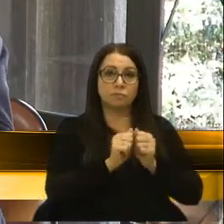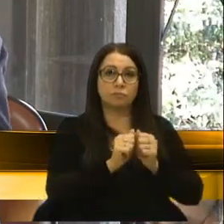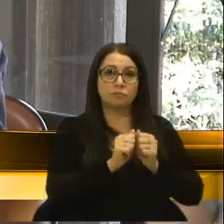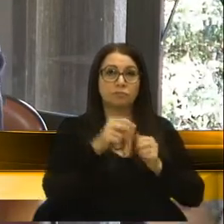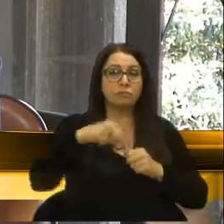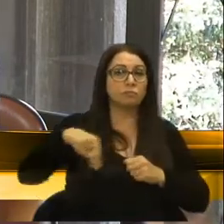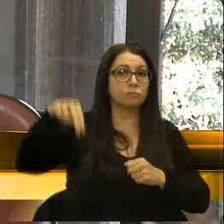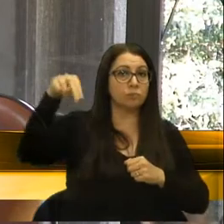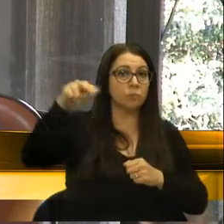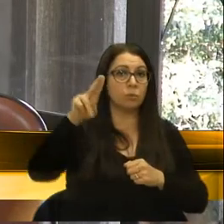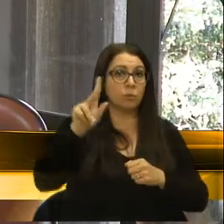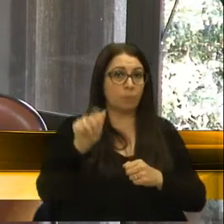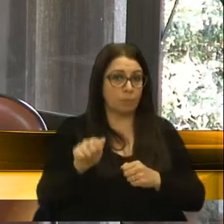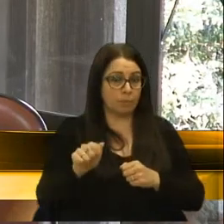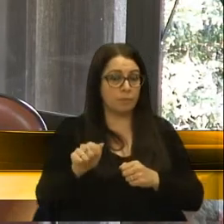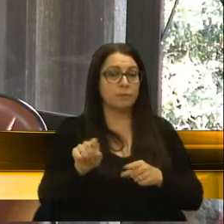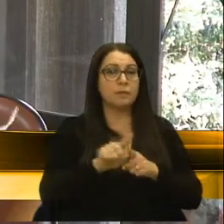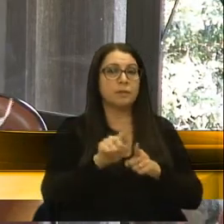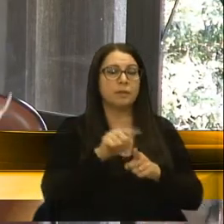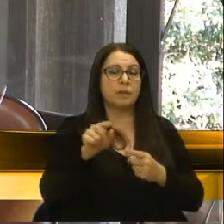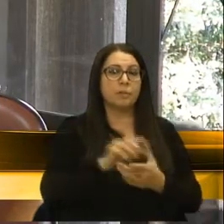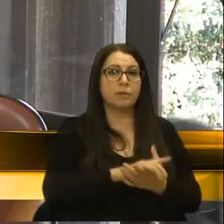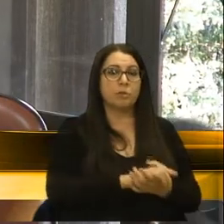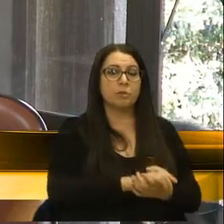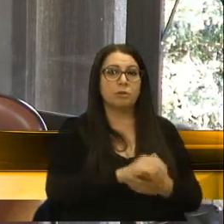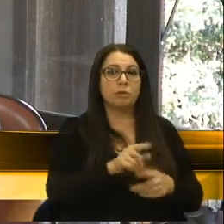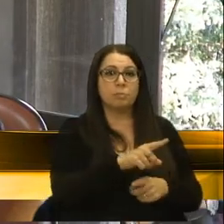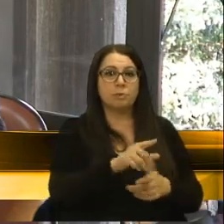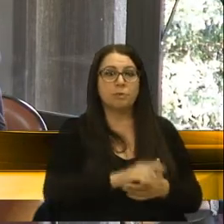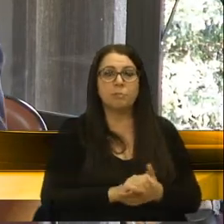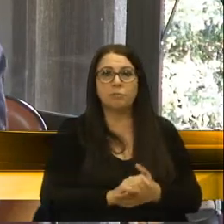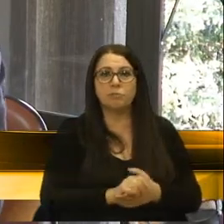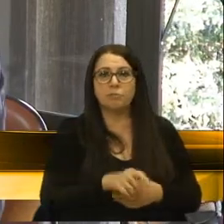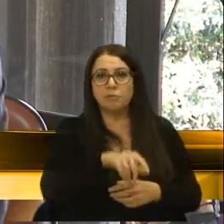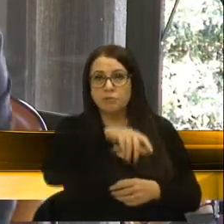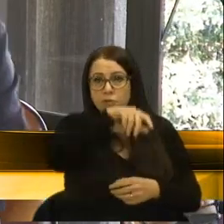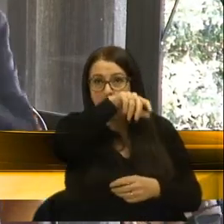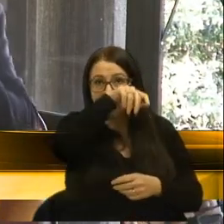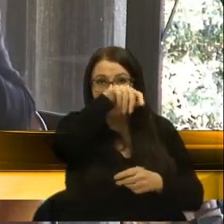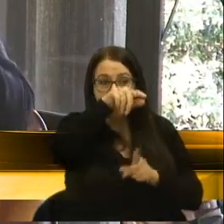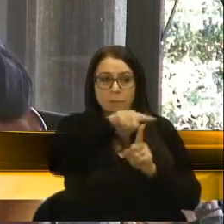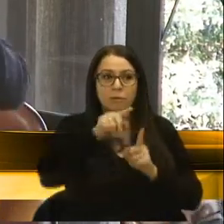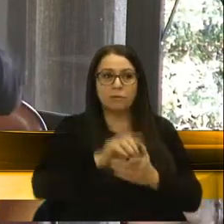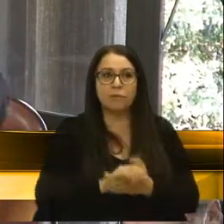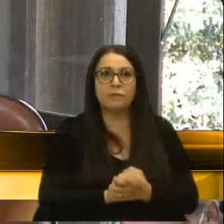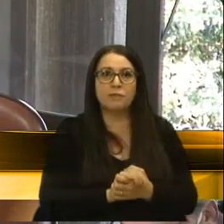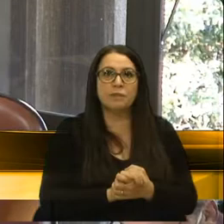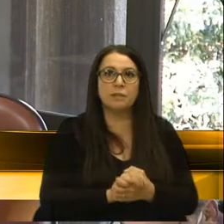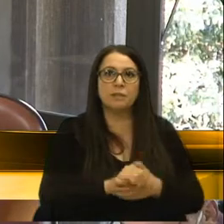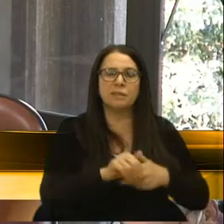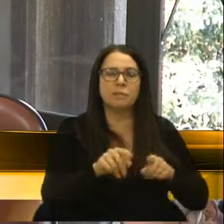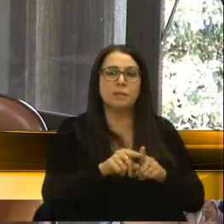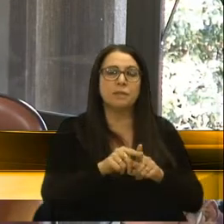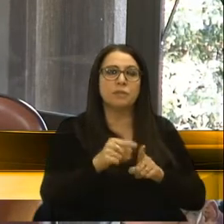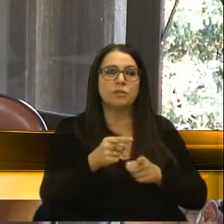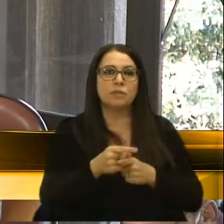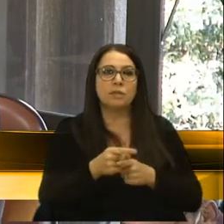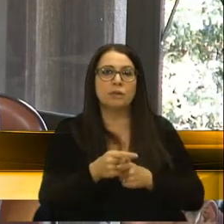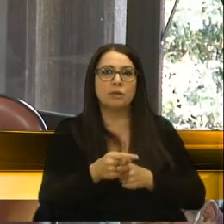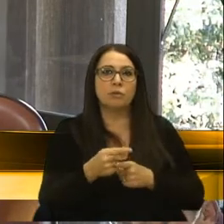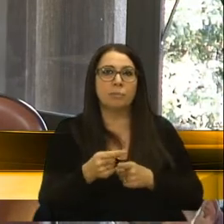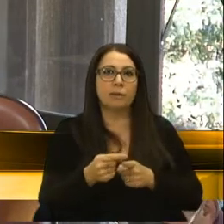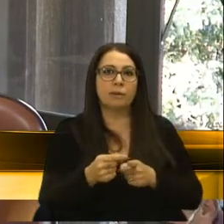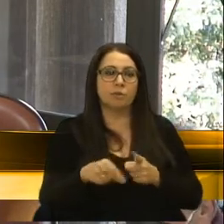Norte, à UPA, e ocorre a mútua cooperação e o interesse comum aos dois. Conveniente por quê,